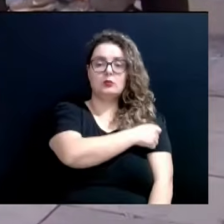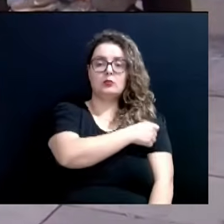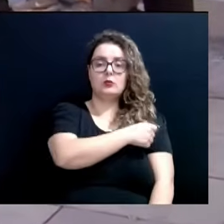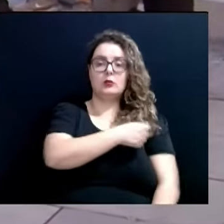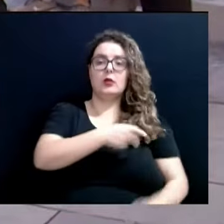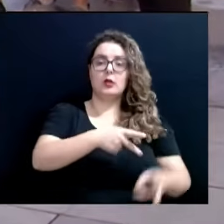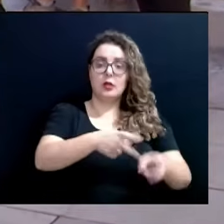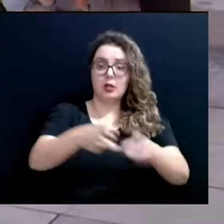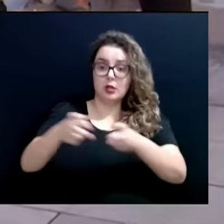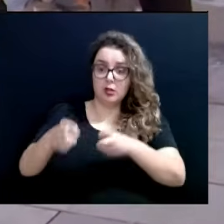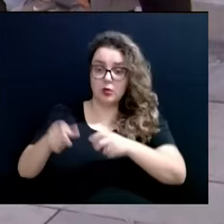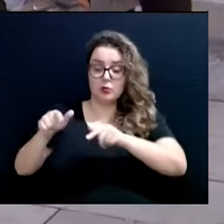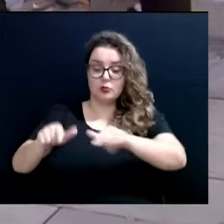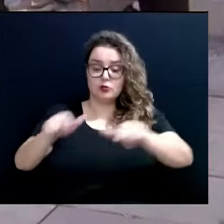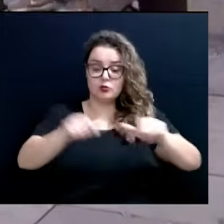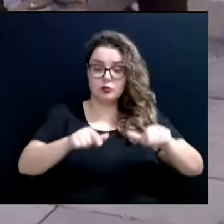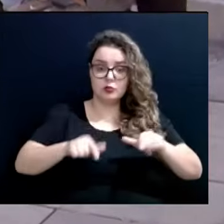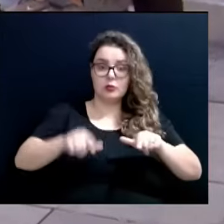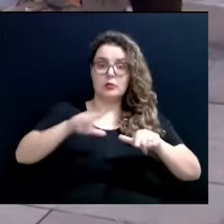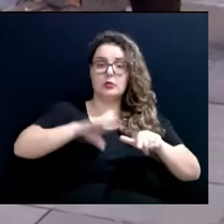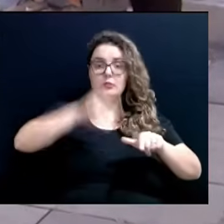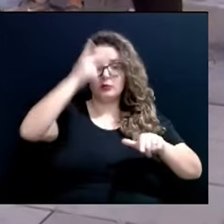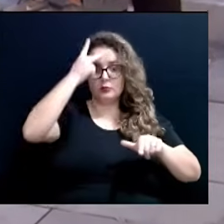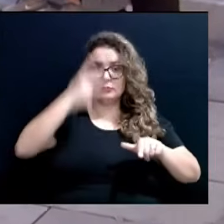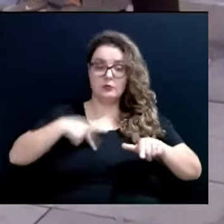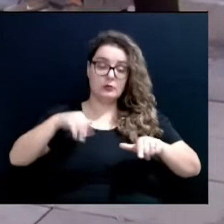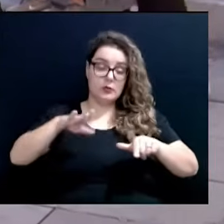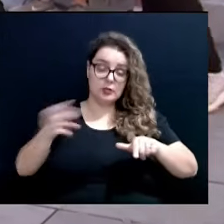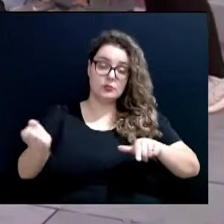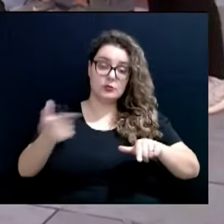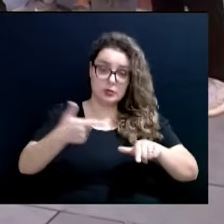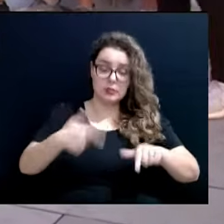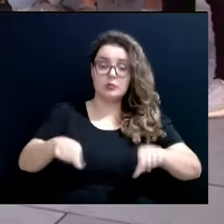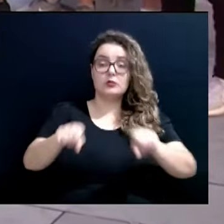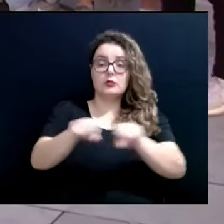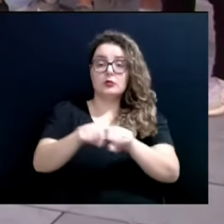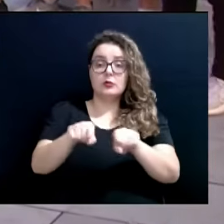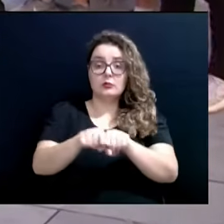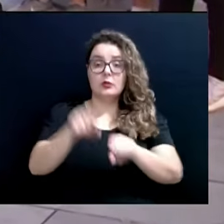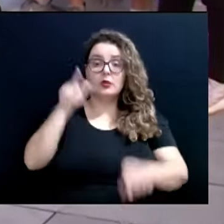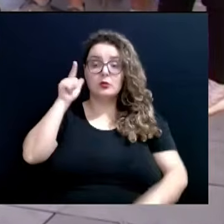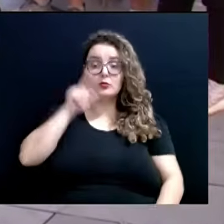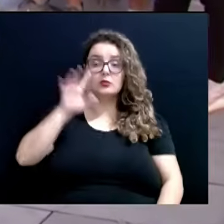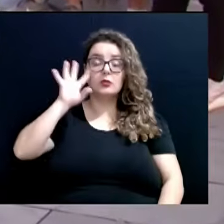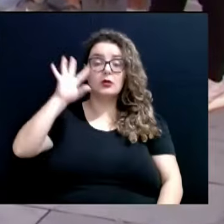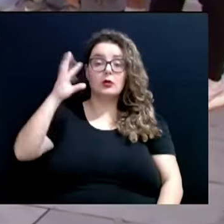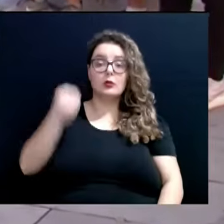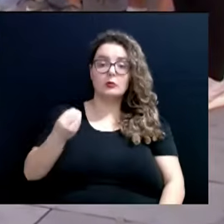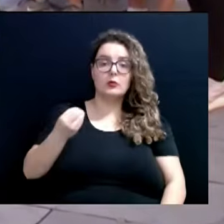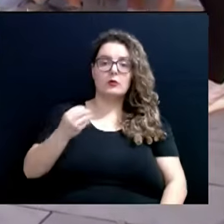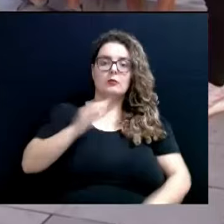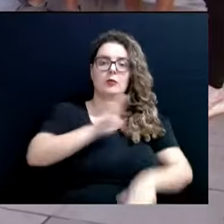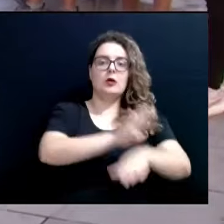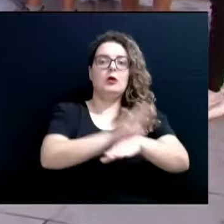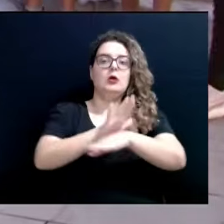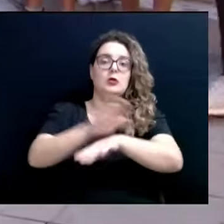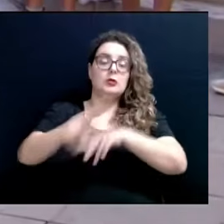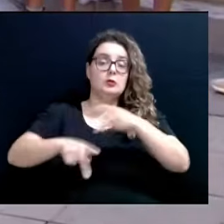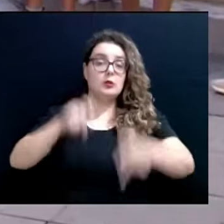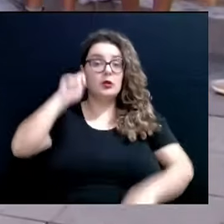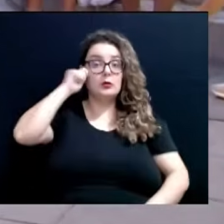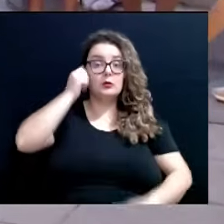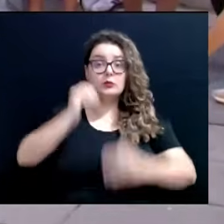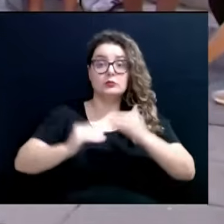própria cidade, mas mais que isso, né, ele também consiga compreender a contribuição da população negra na construção da cidade